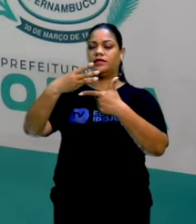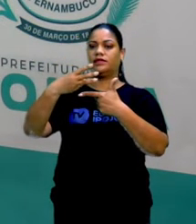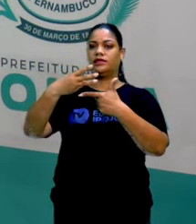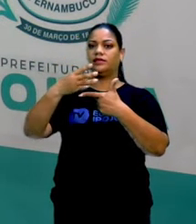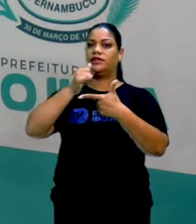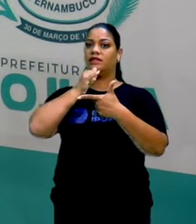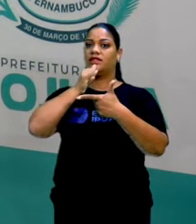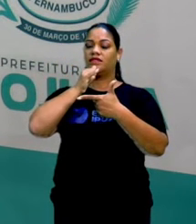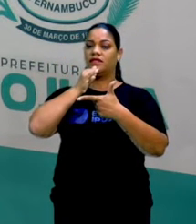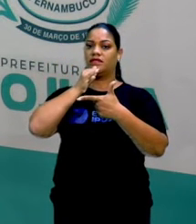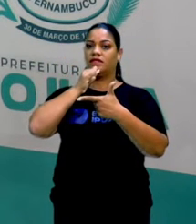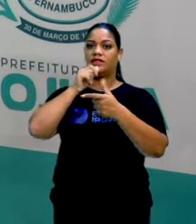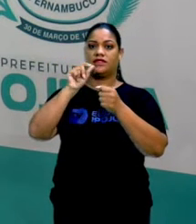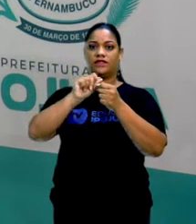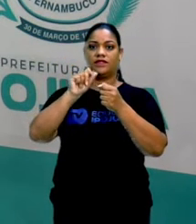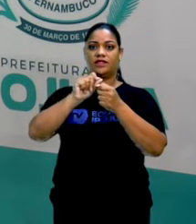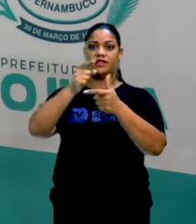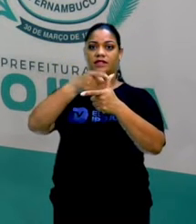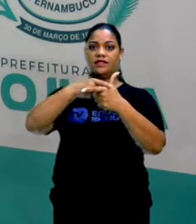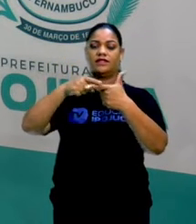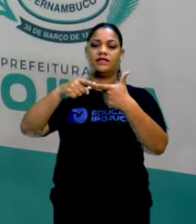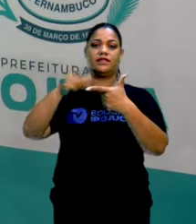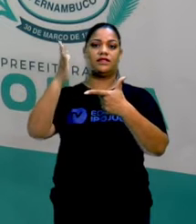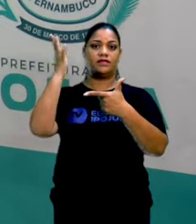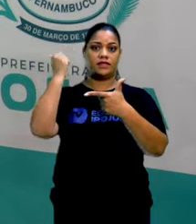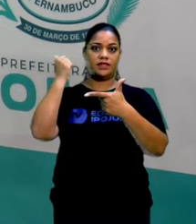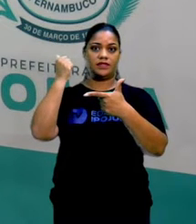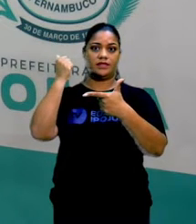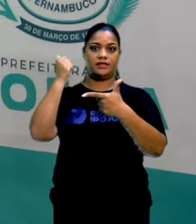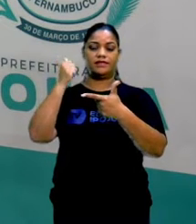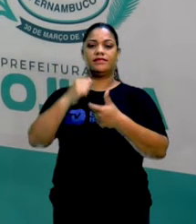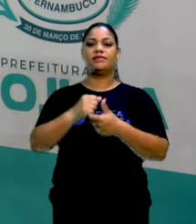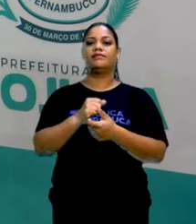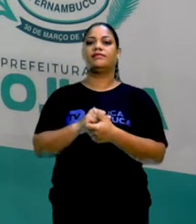exemplo. Aí, quando eu for dividir, eu sei que